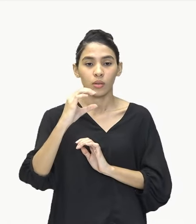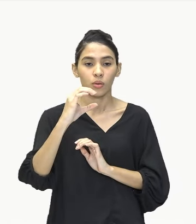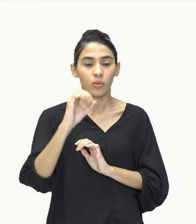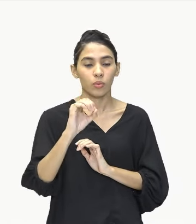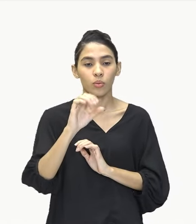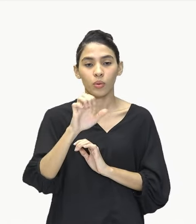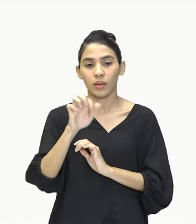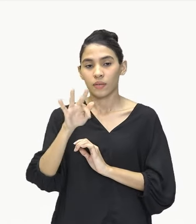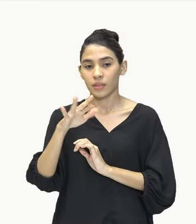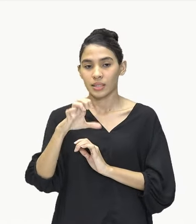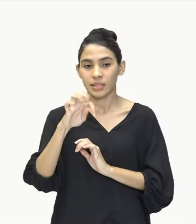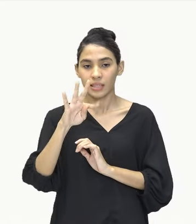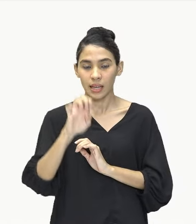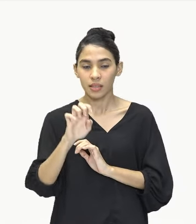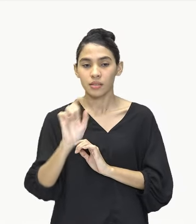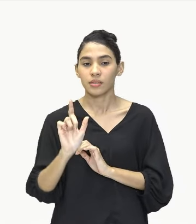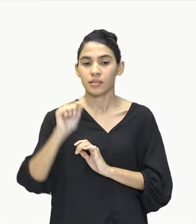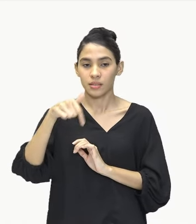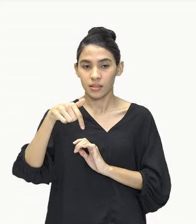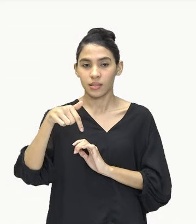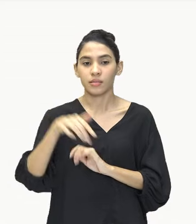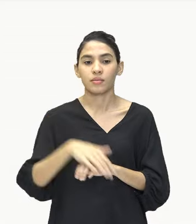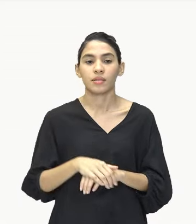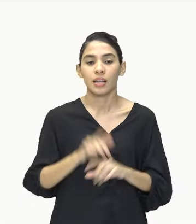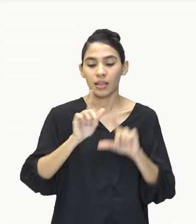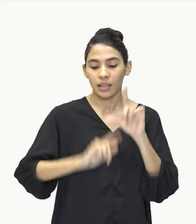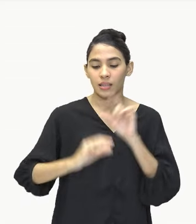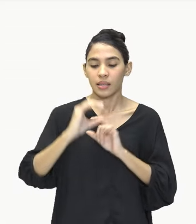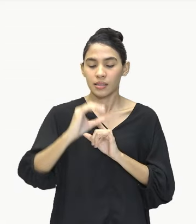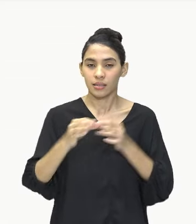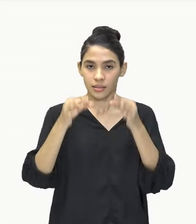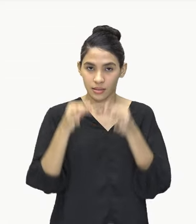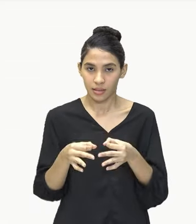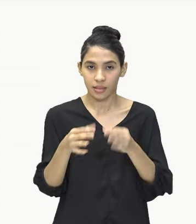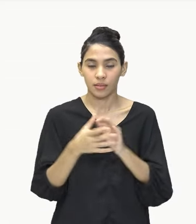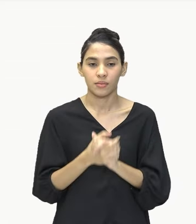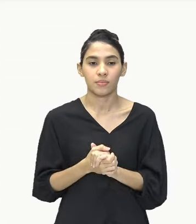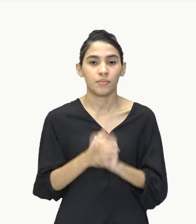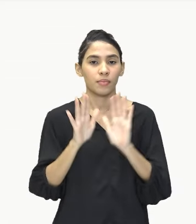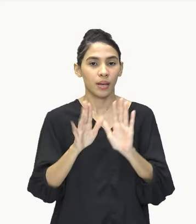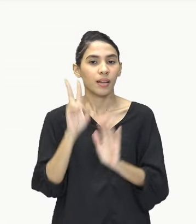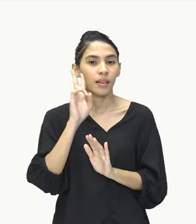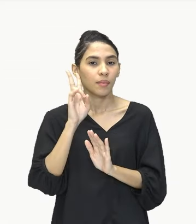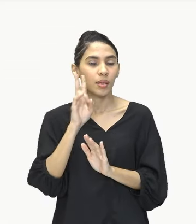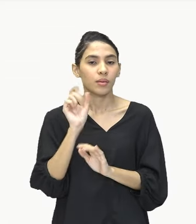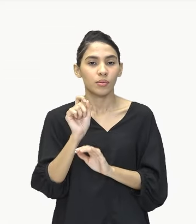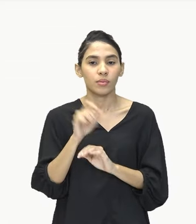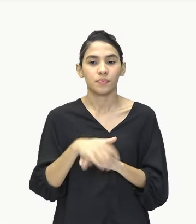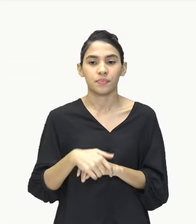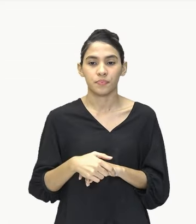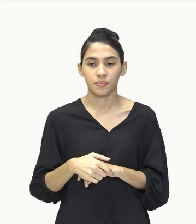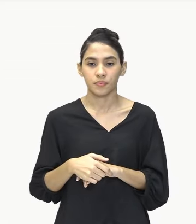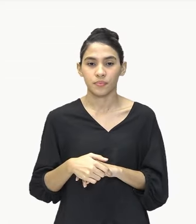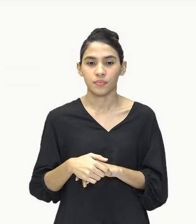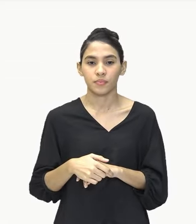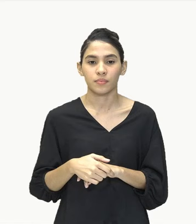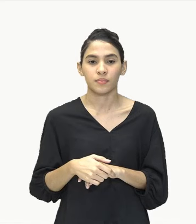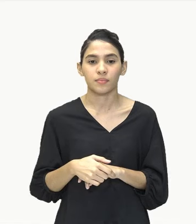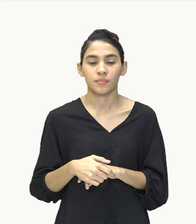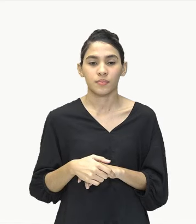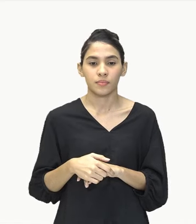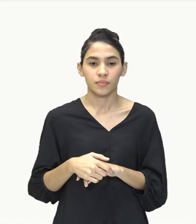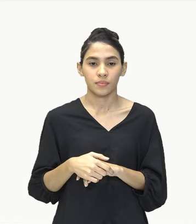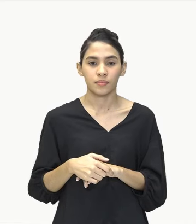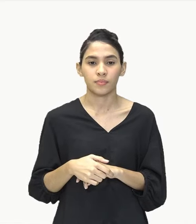coeficiente 7. Então, a letra C é o nosso monômio. Só lembrando que, estudando